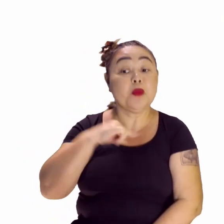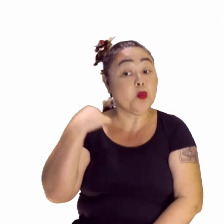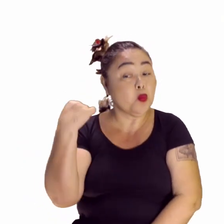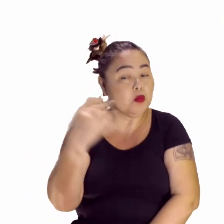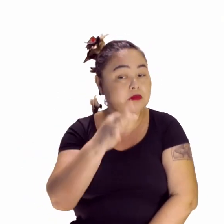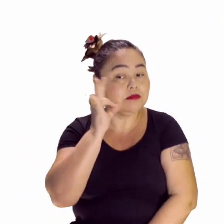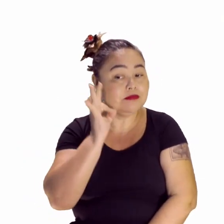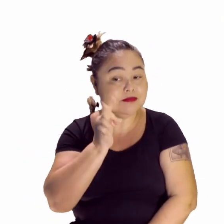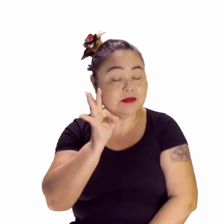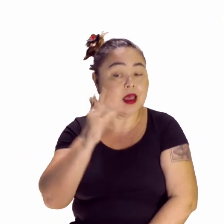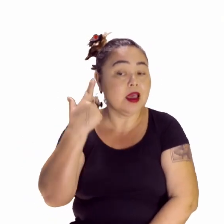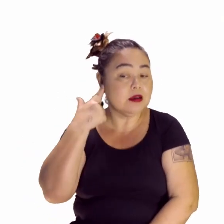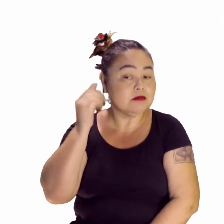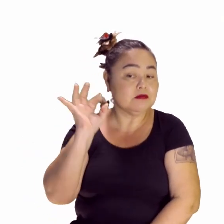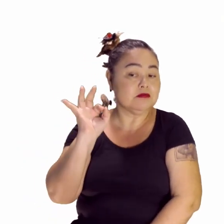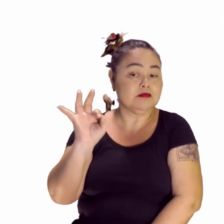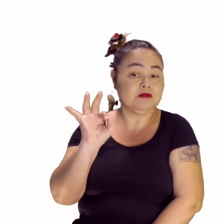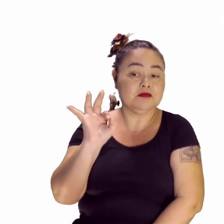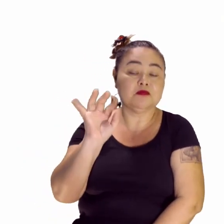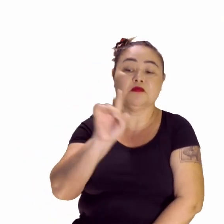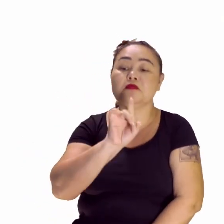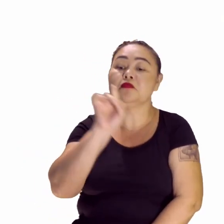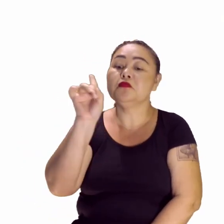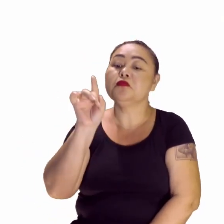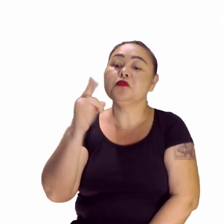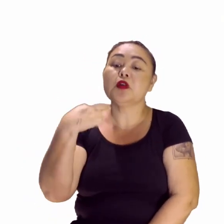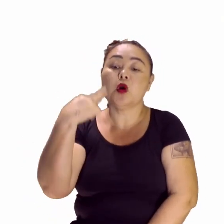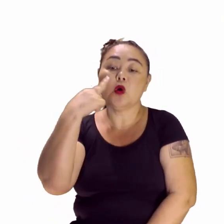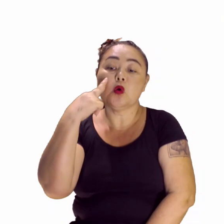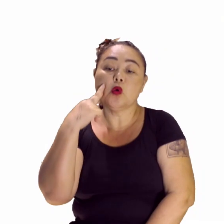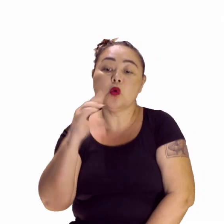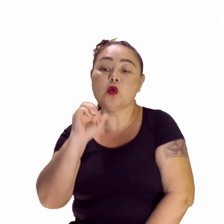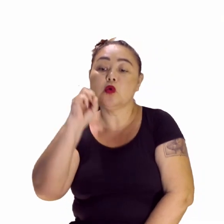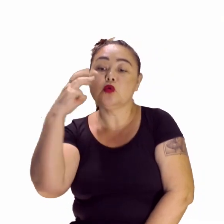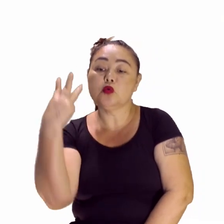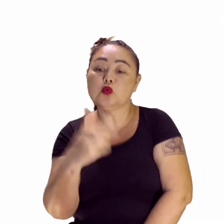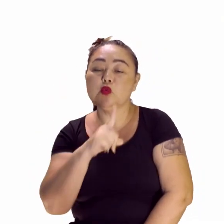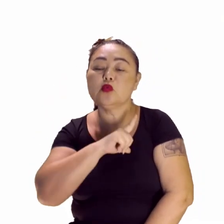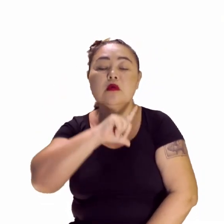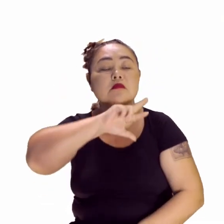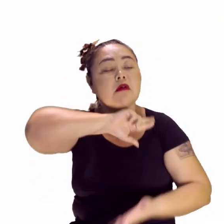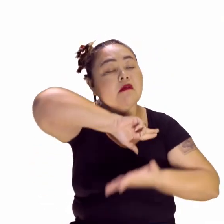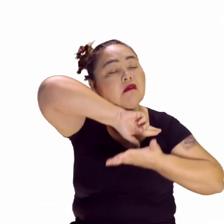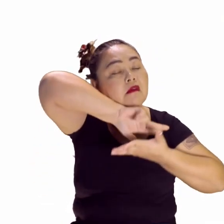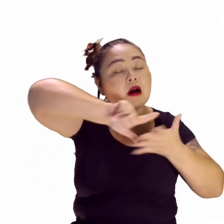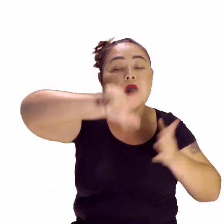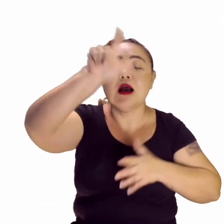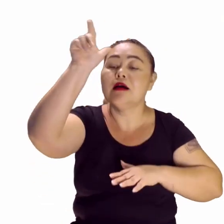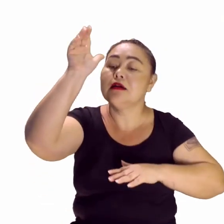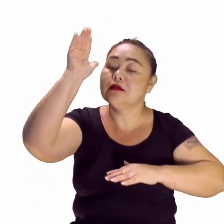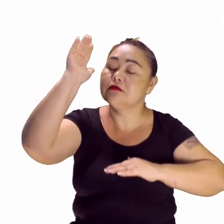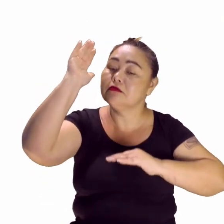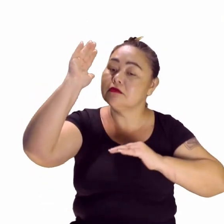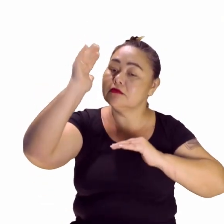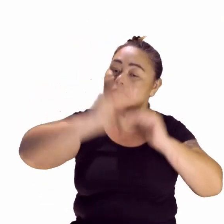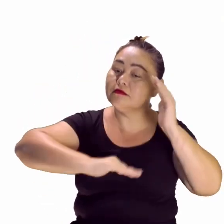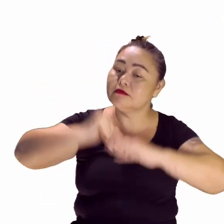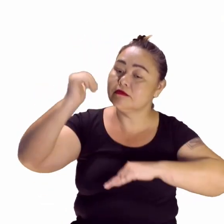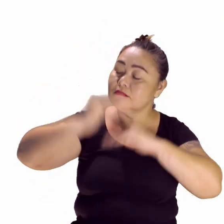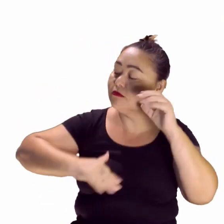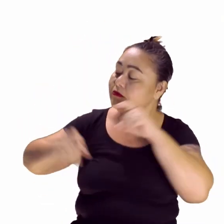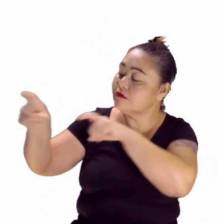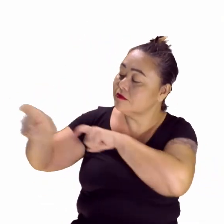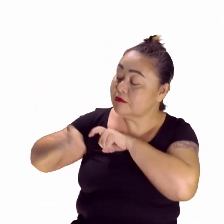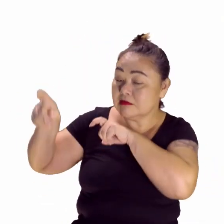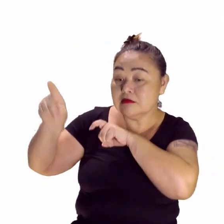é um café de qualidade lá na Rondônia oral show tem vários produtores lá apresentando o produto